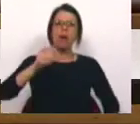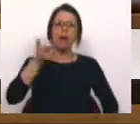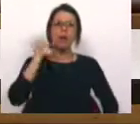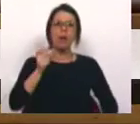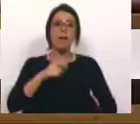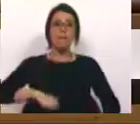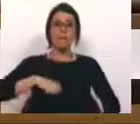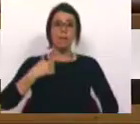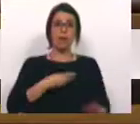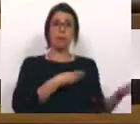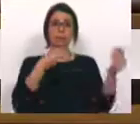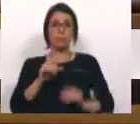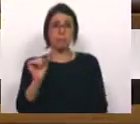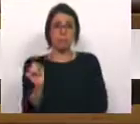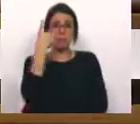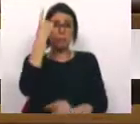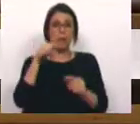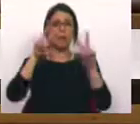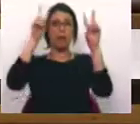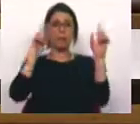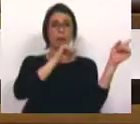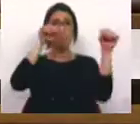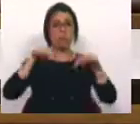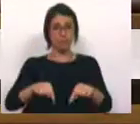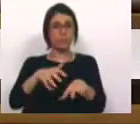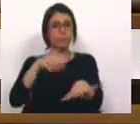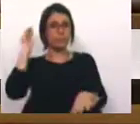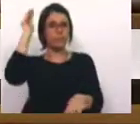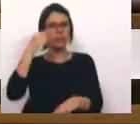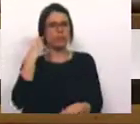anos desde que os Verdes trouxeram pela primeira vez esta matéria à